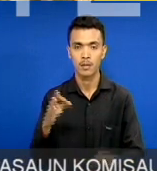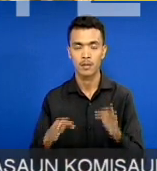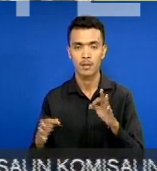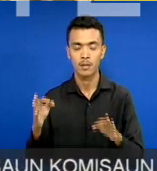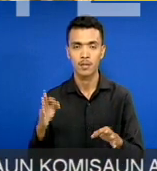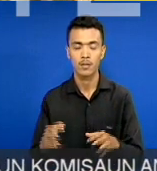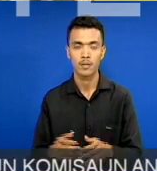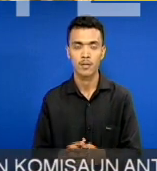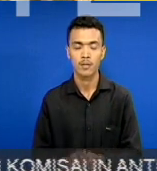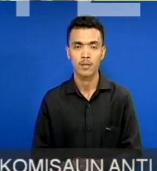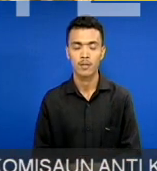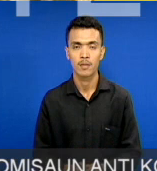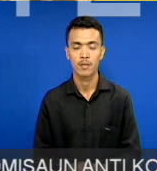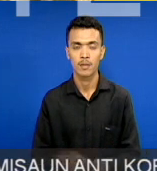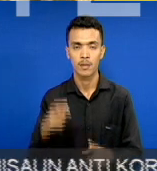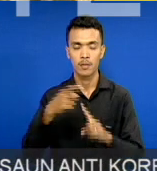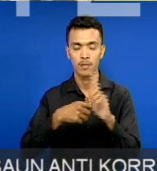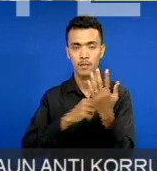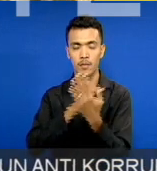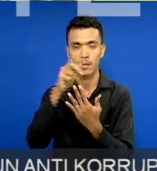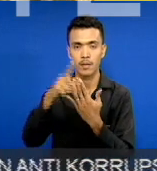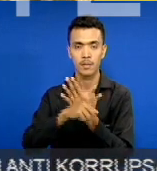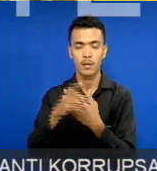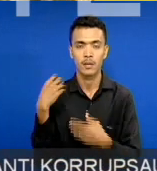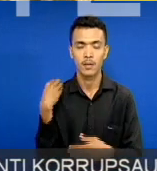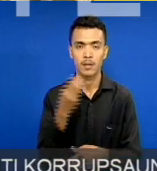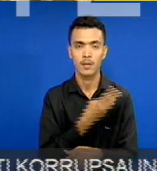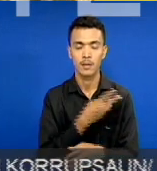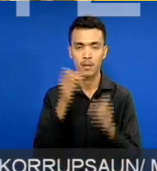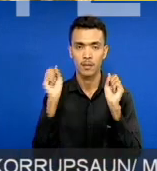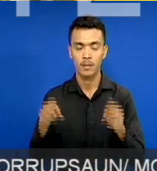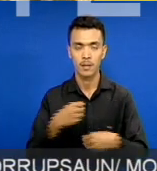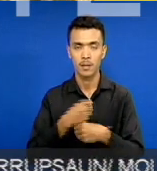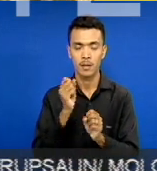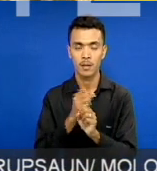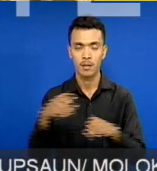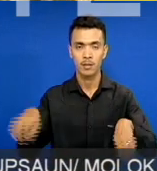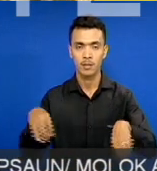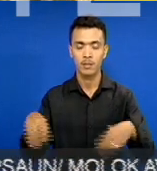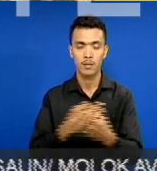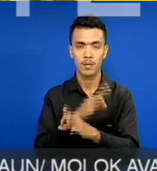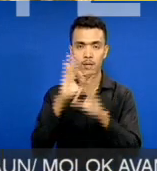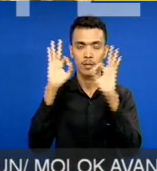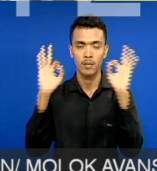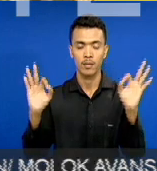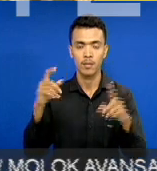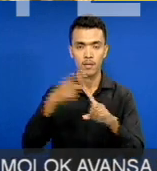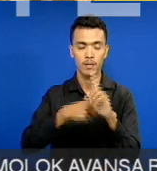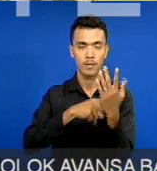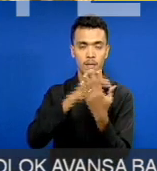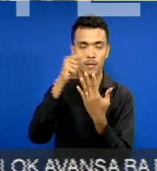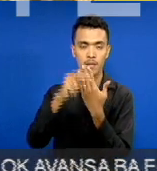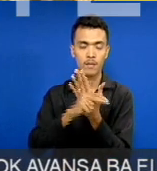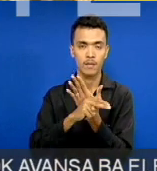meados de abril, fulano hoje, e também atualiza o sistema sira no outro. Também em abril, novembro, tinha ainda o